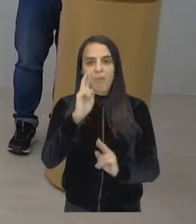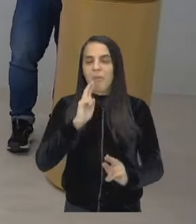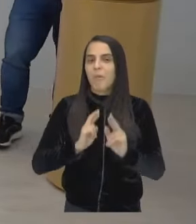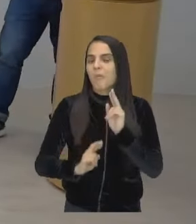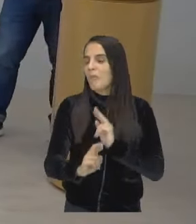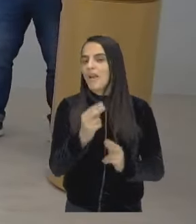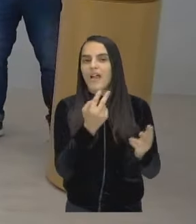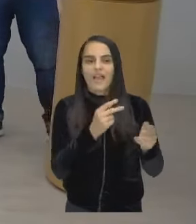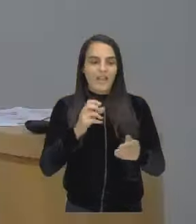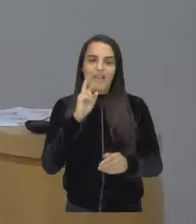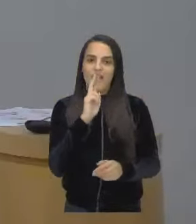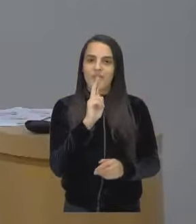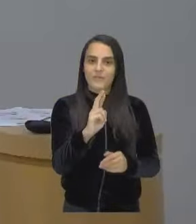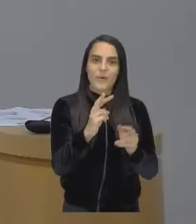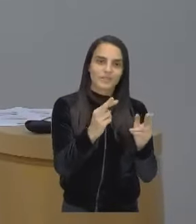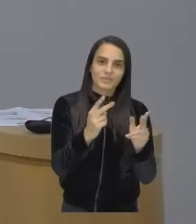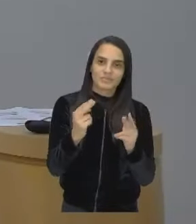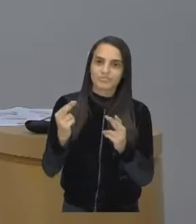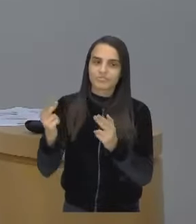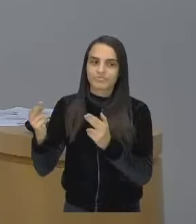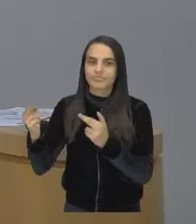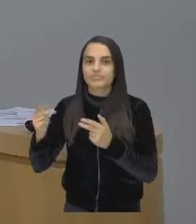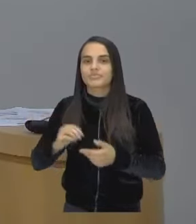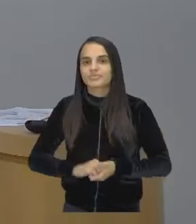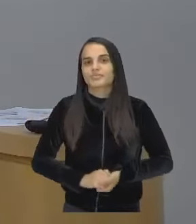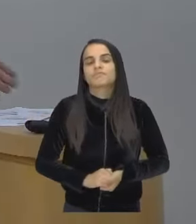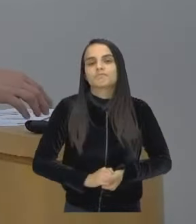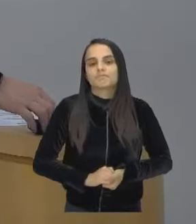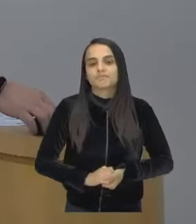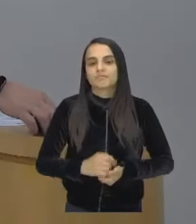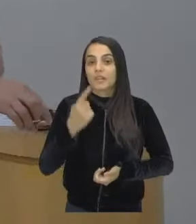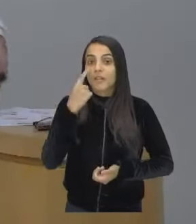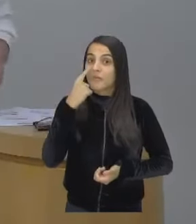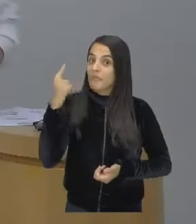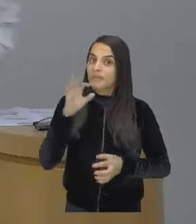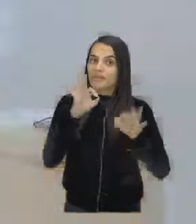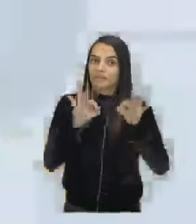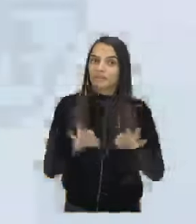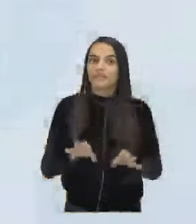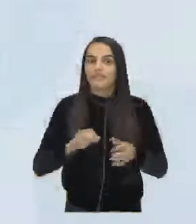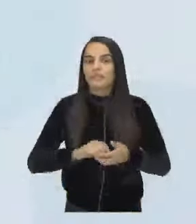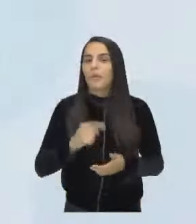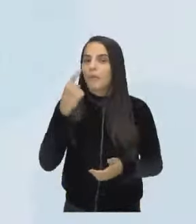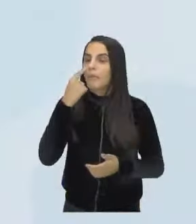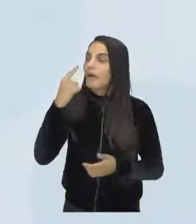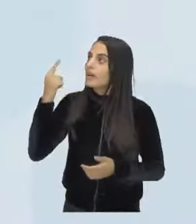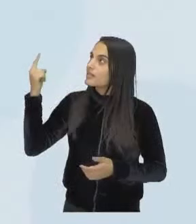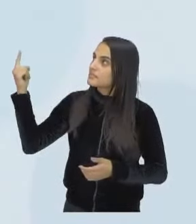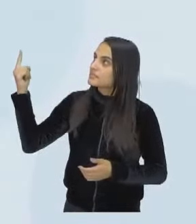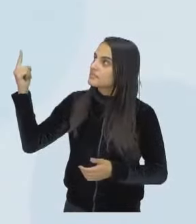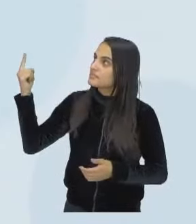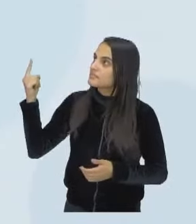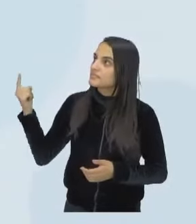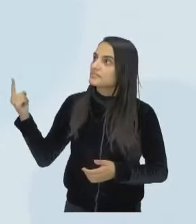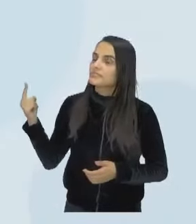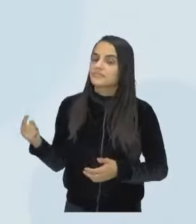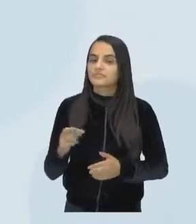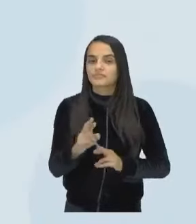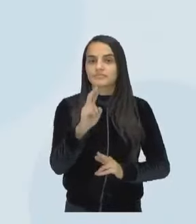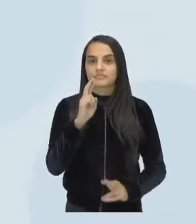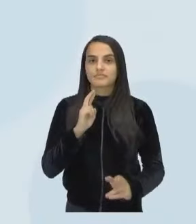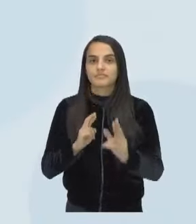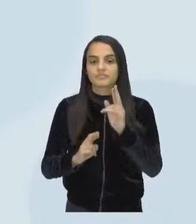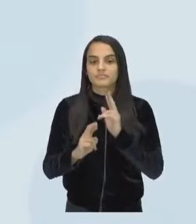mesmas respostas. É. Ótimo, é isso mesmo. Então, são essas, vamos verificar se são essas na tela para vocês as respostas ali. Então, ó.